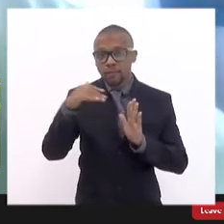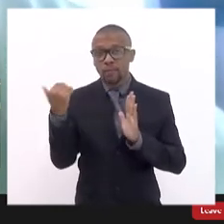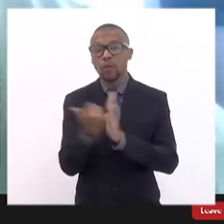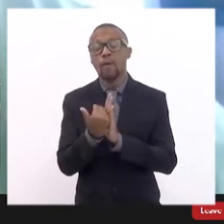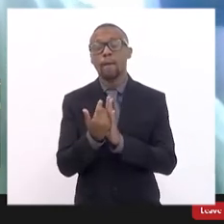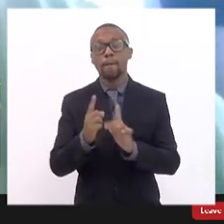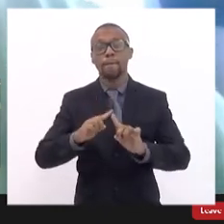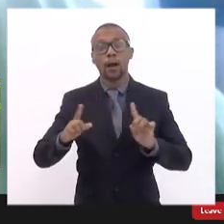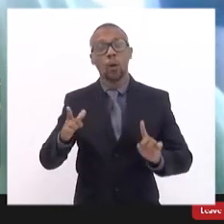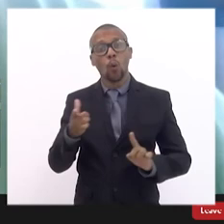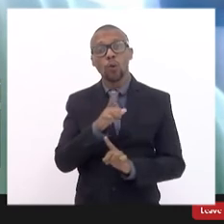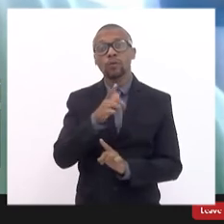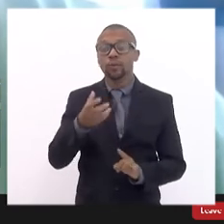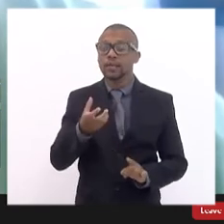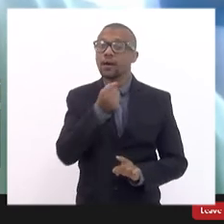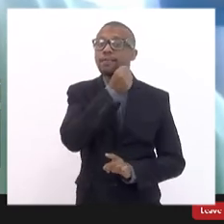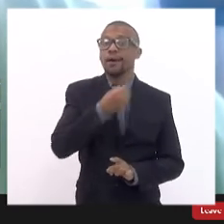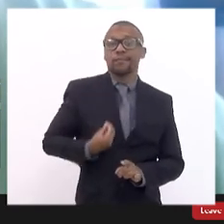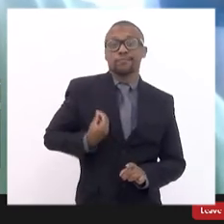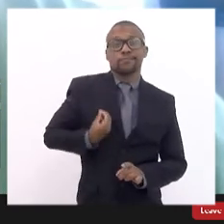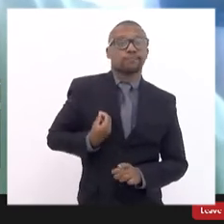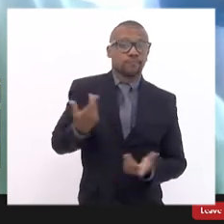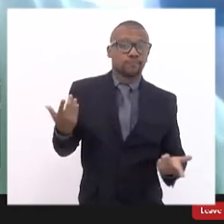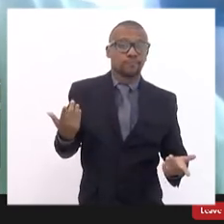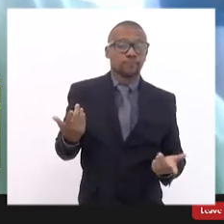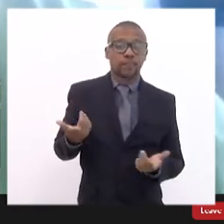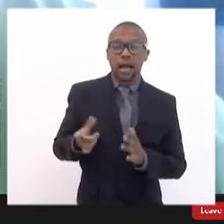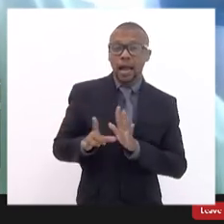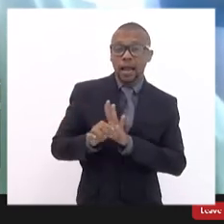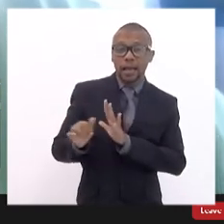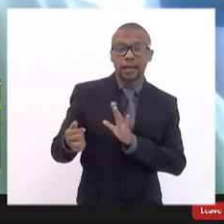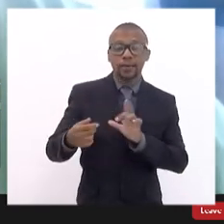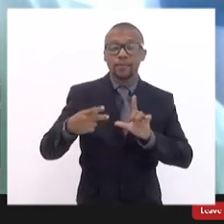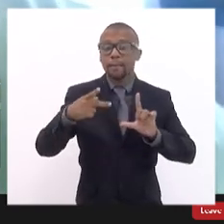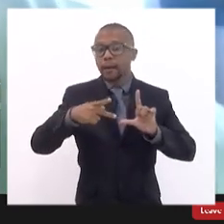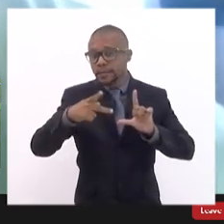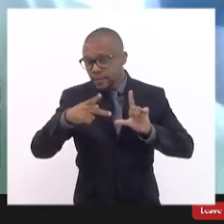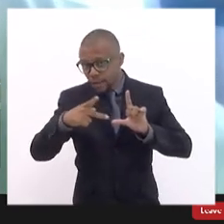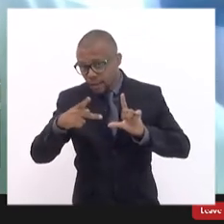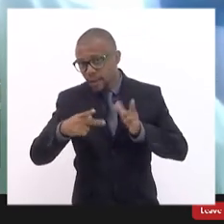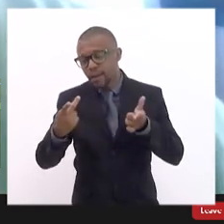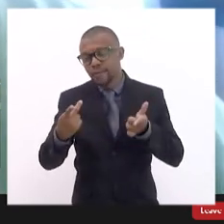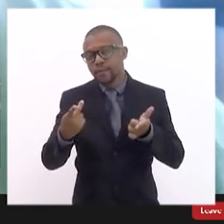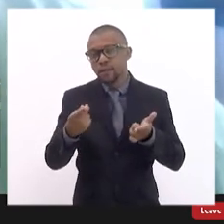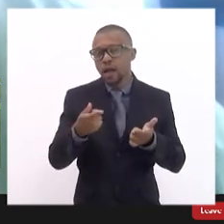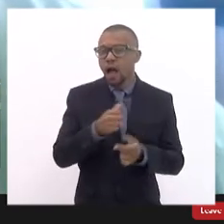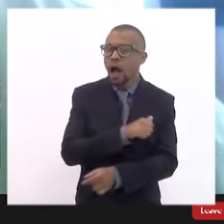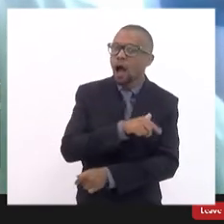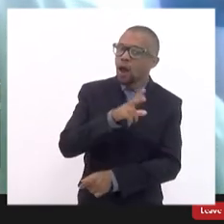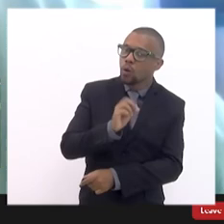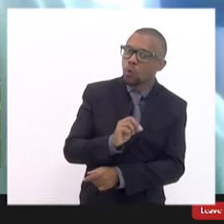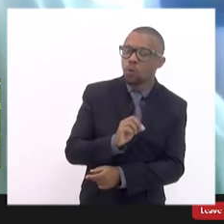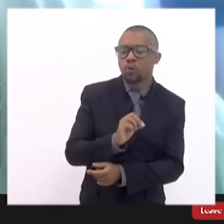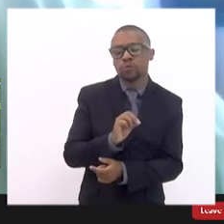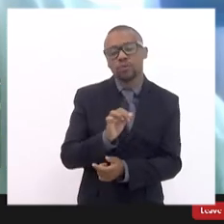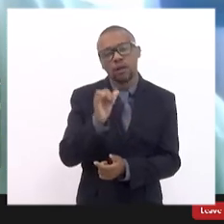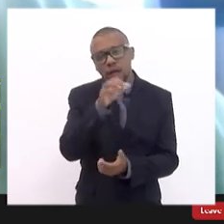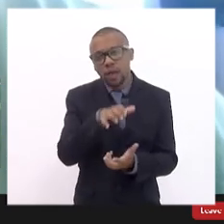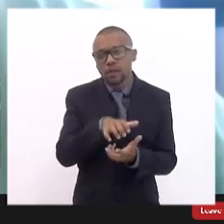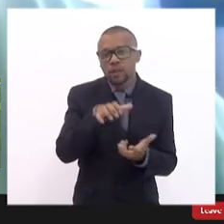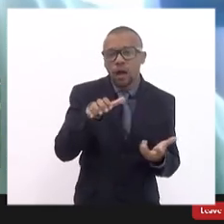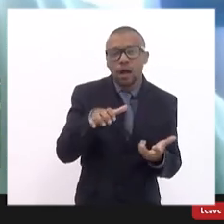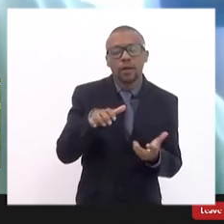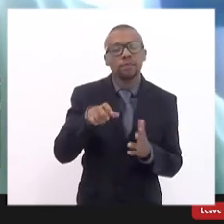salvas. A lei do passe livre para estudantes, idosos, pessoas com deficiência,